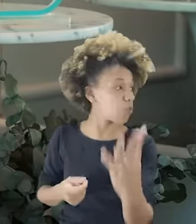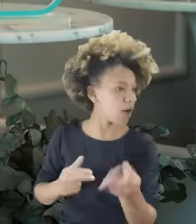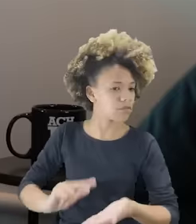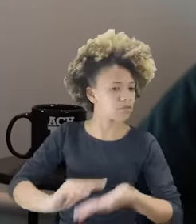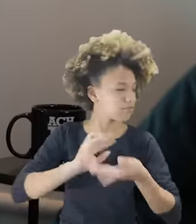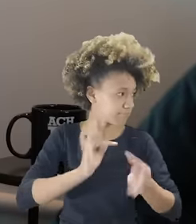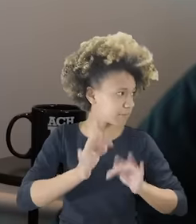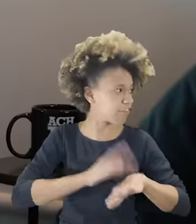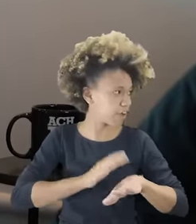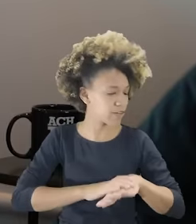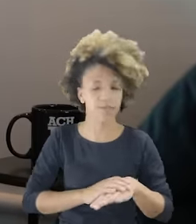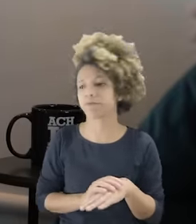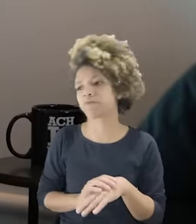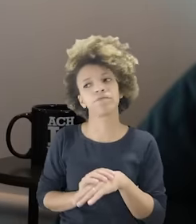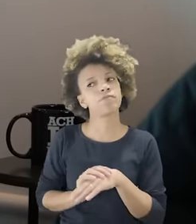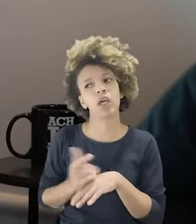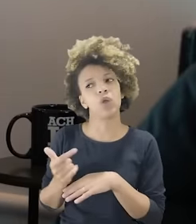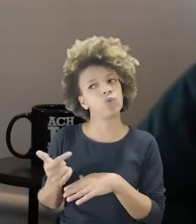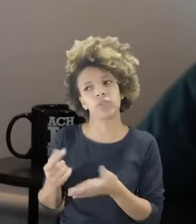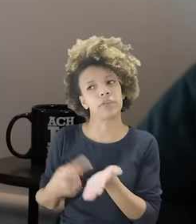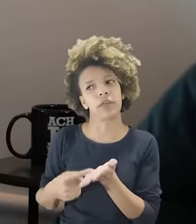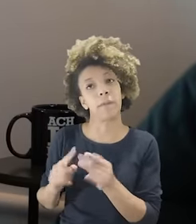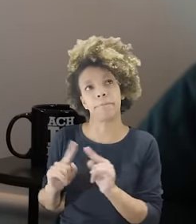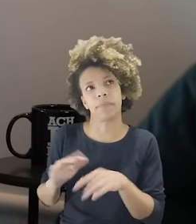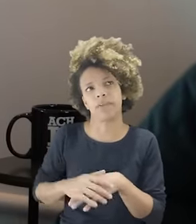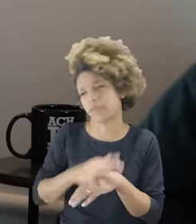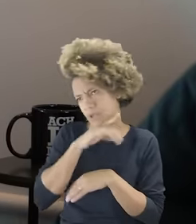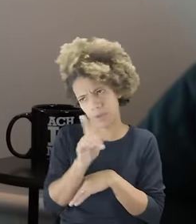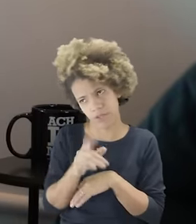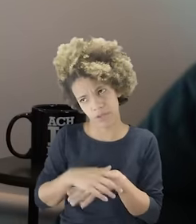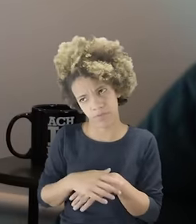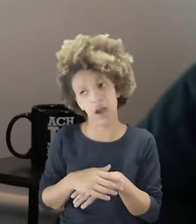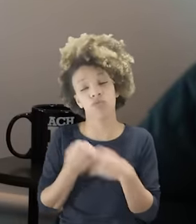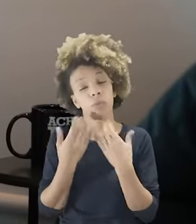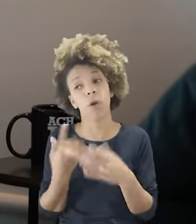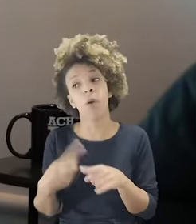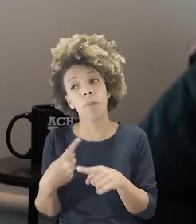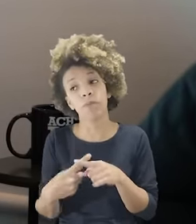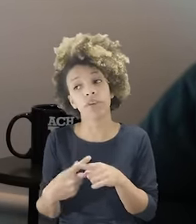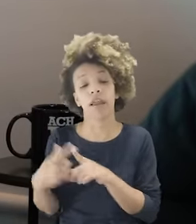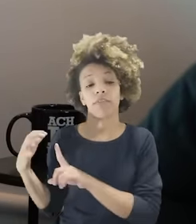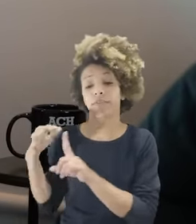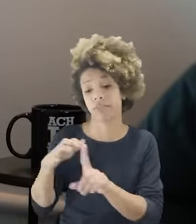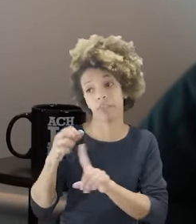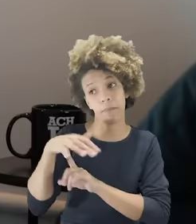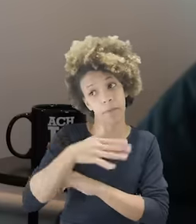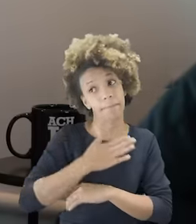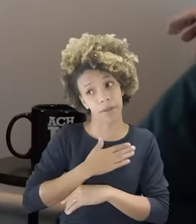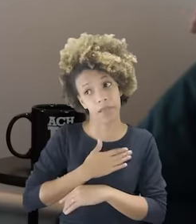pacientes senta a gente não que a gente tem um conchavo mas não vou dizer que acha ruim né não mentira Acho bom porque tá comentando do mercado para mim